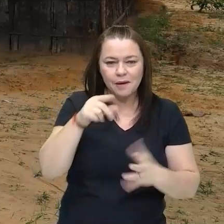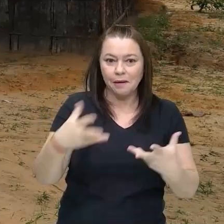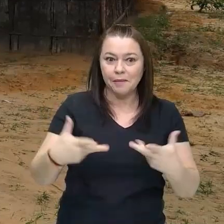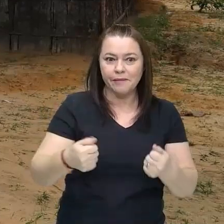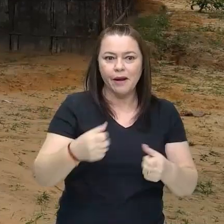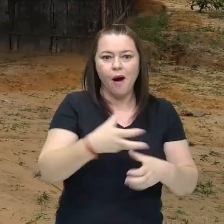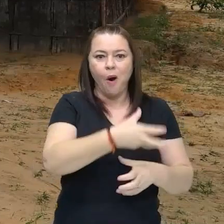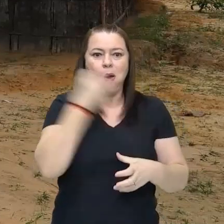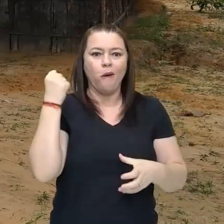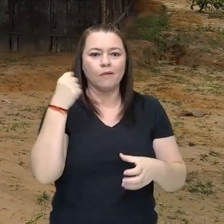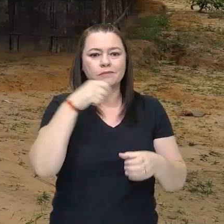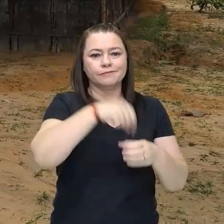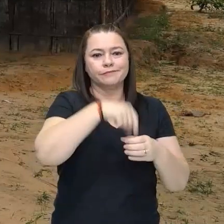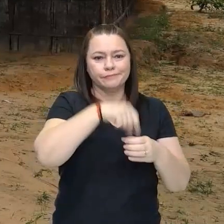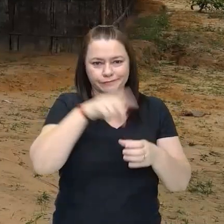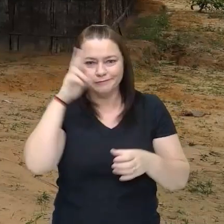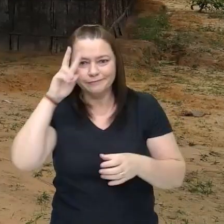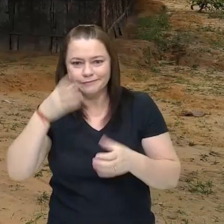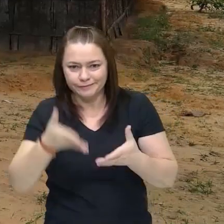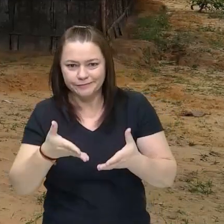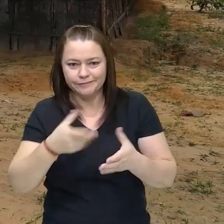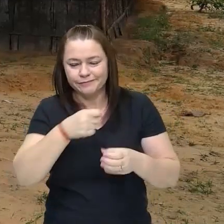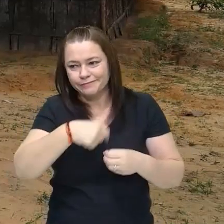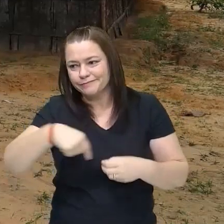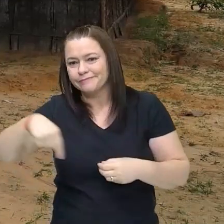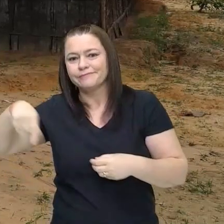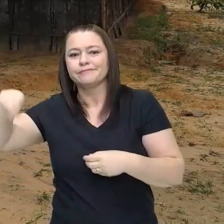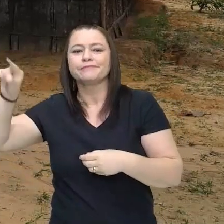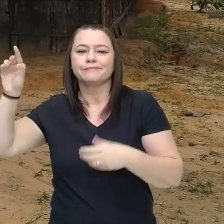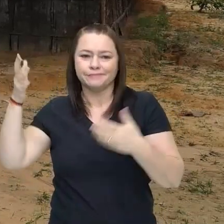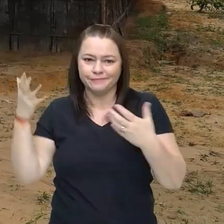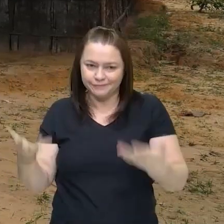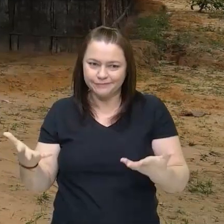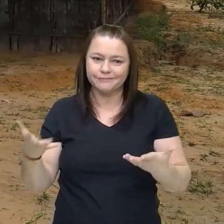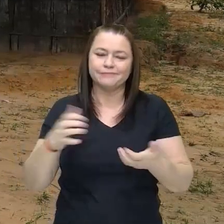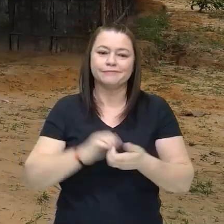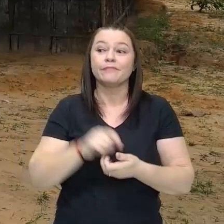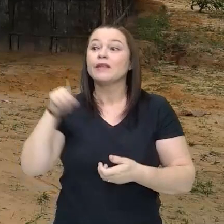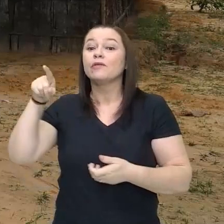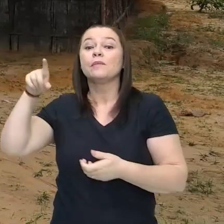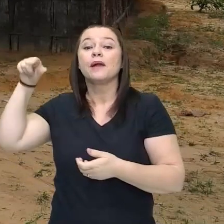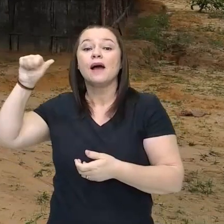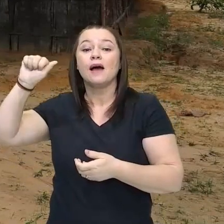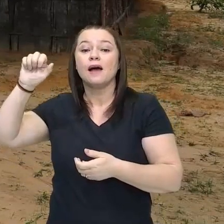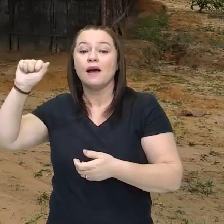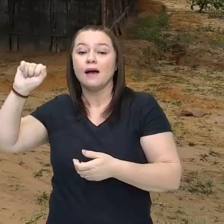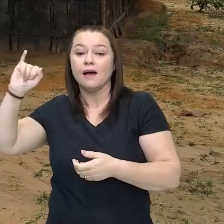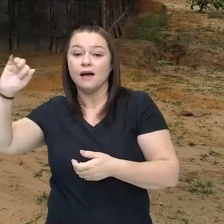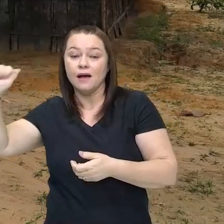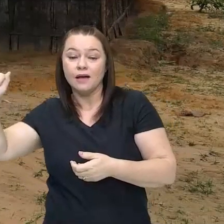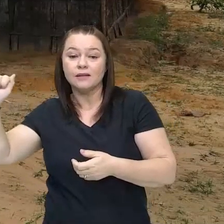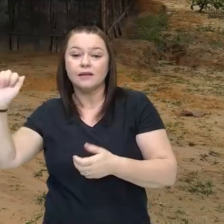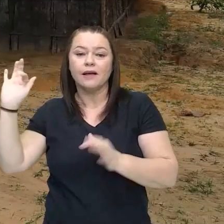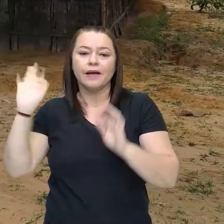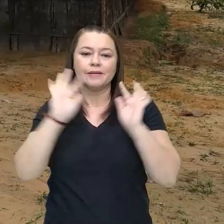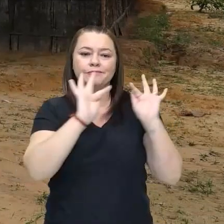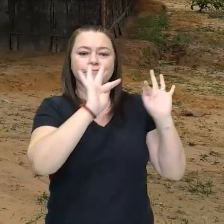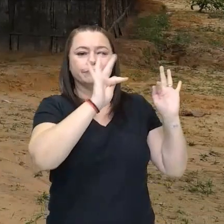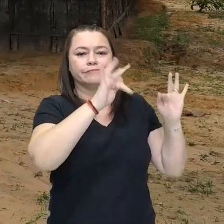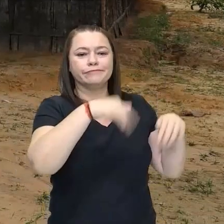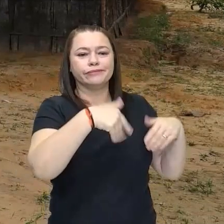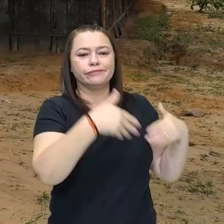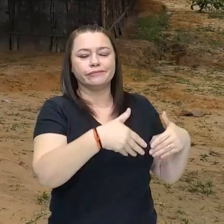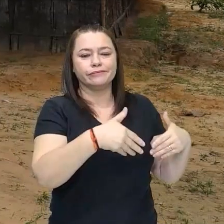maravilhoso e roubou as sementes. Lembra disso? Lembra, né? Quando ele roubou as sementes, levou para a Ásia, aí acabou o quê? A nossa